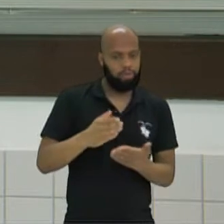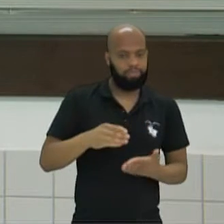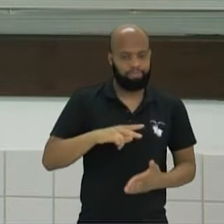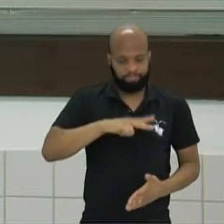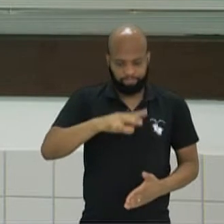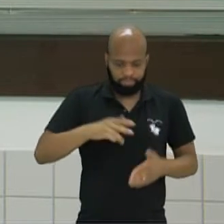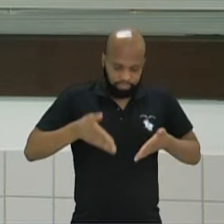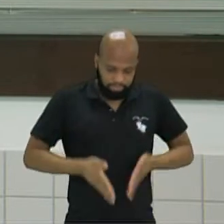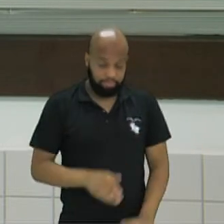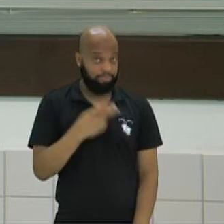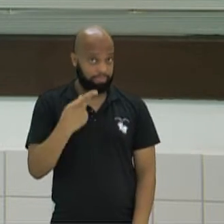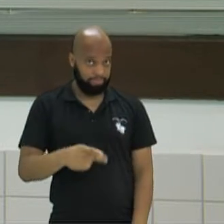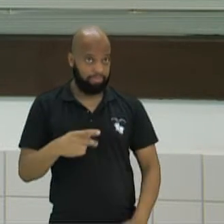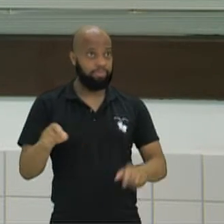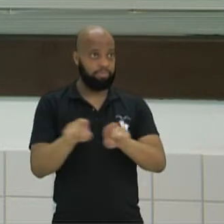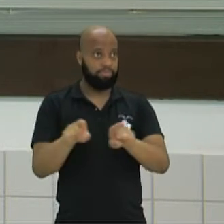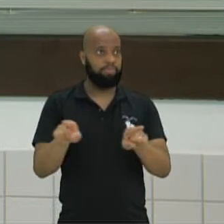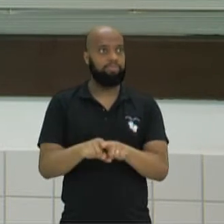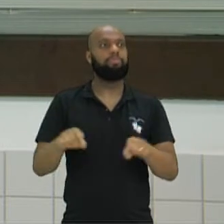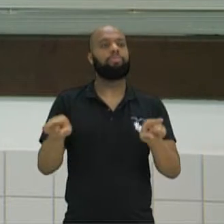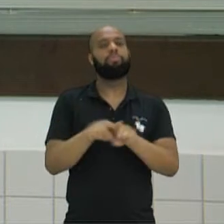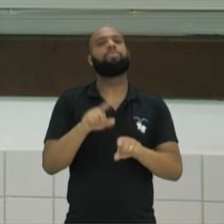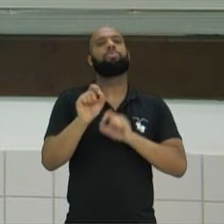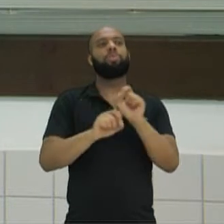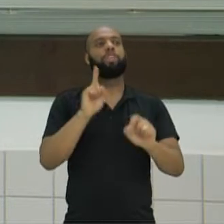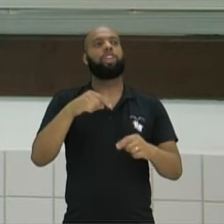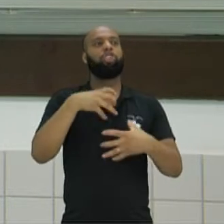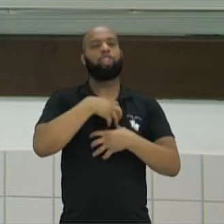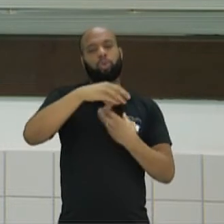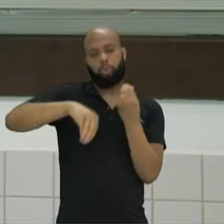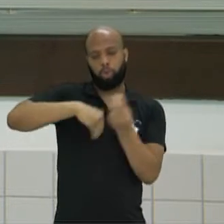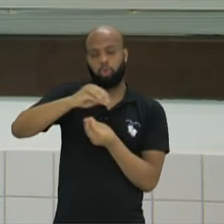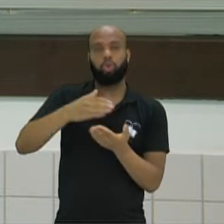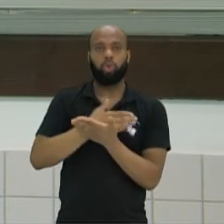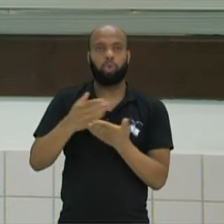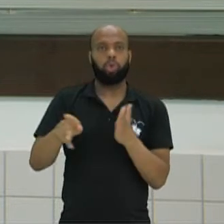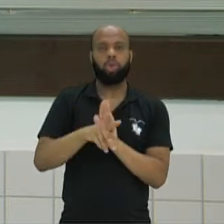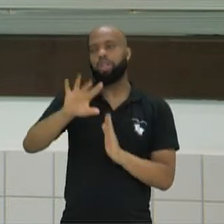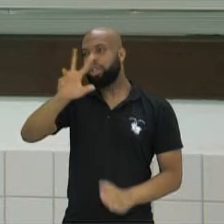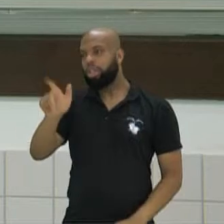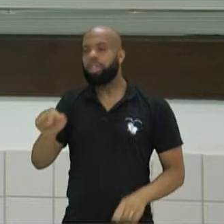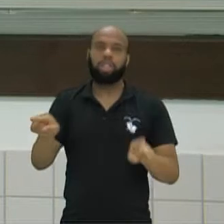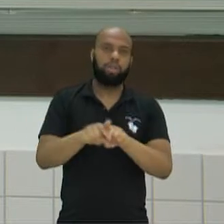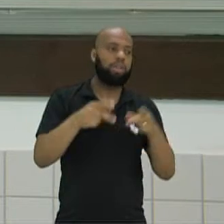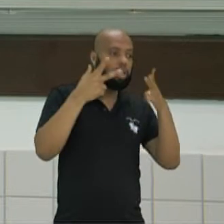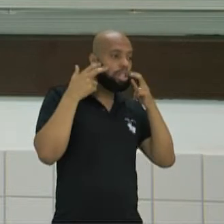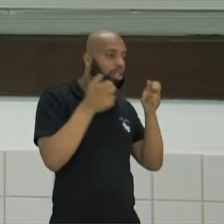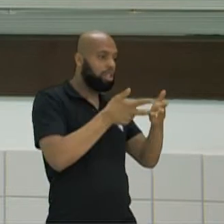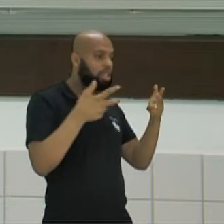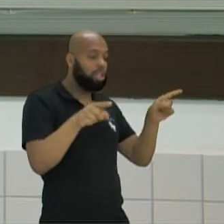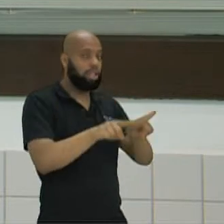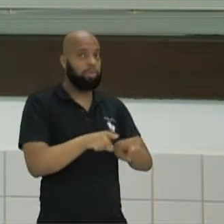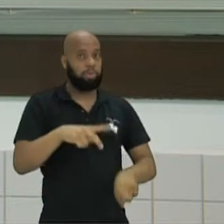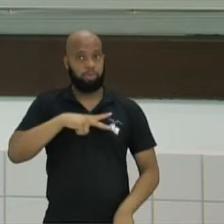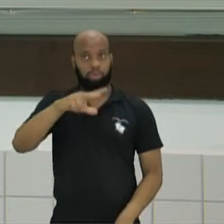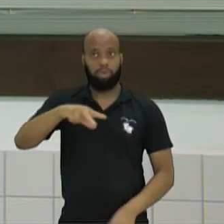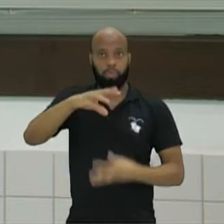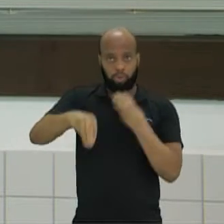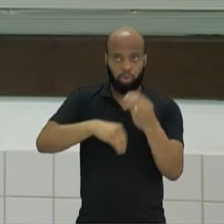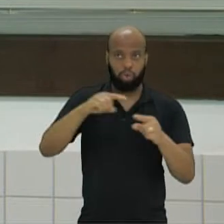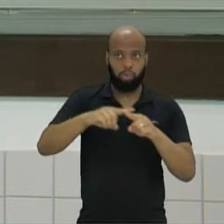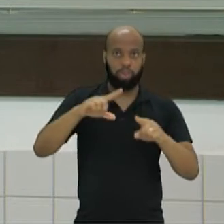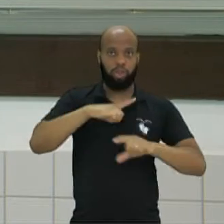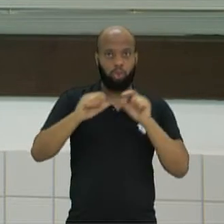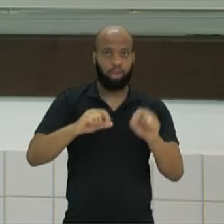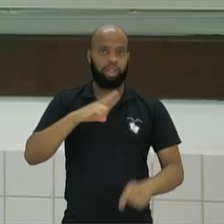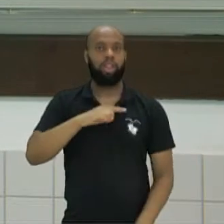aqui, tem já inclusive vamos chamar de uma miscigenação com africanos, com indígenas e portugueses, mas nós temos um